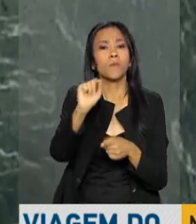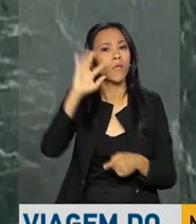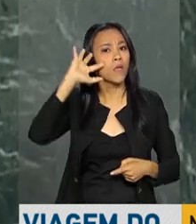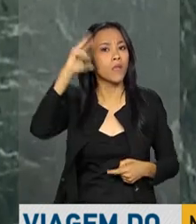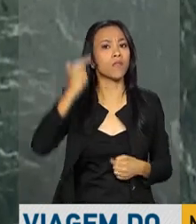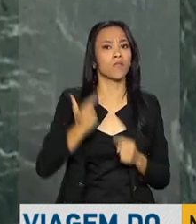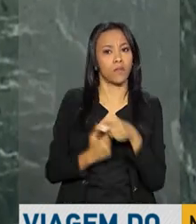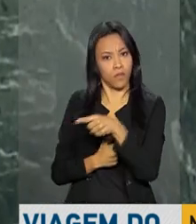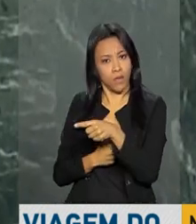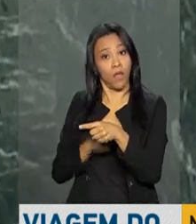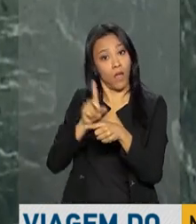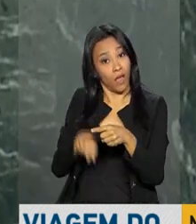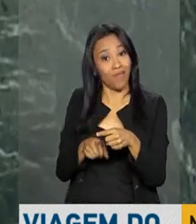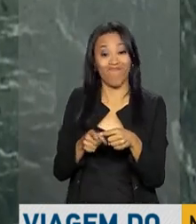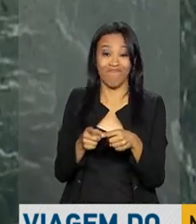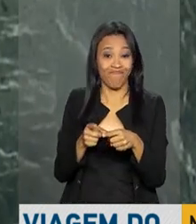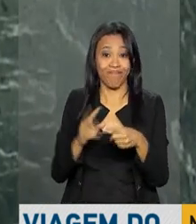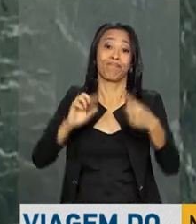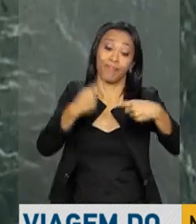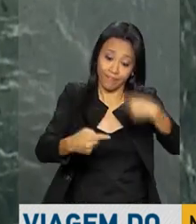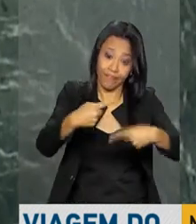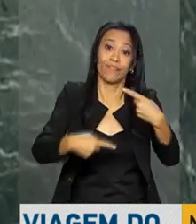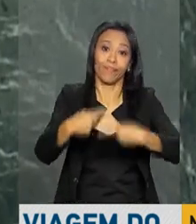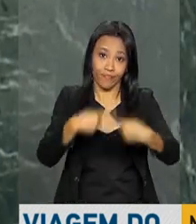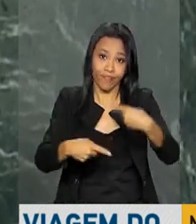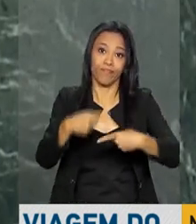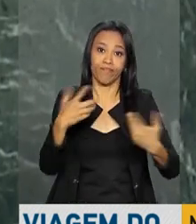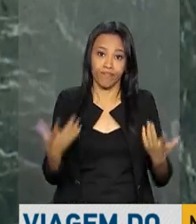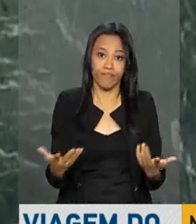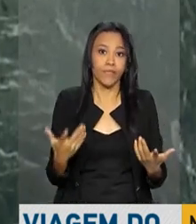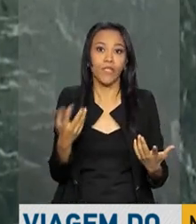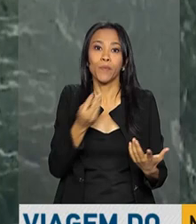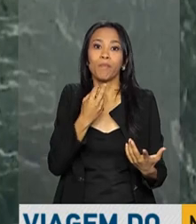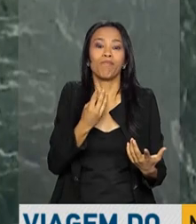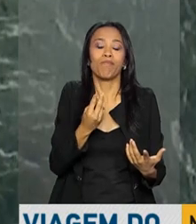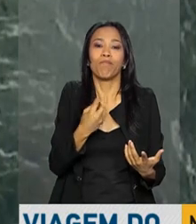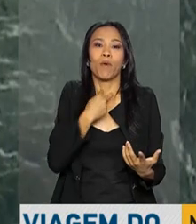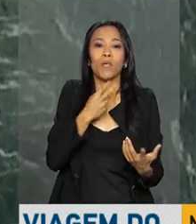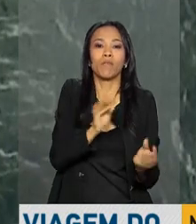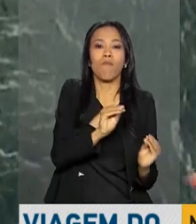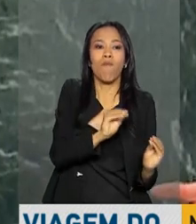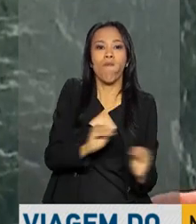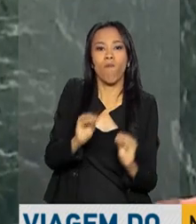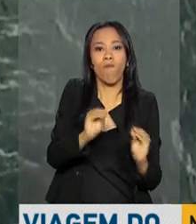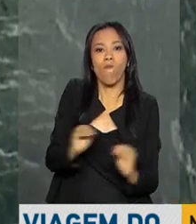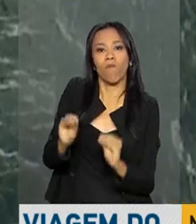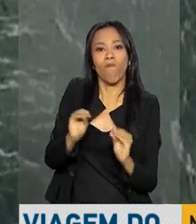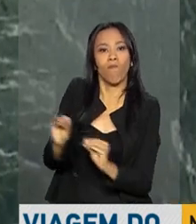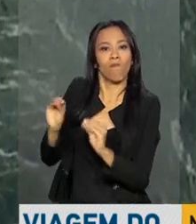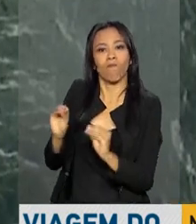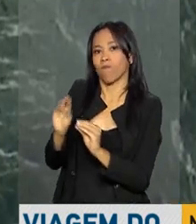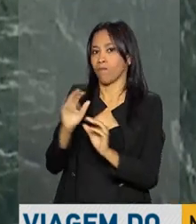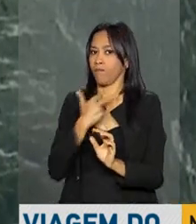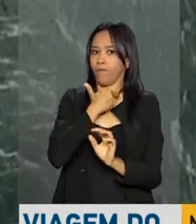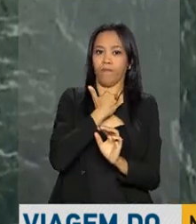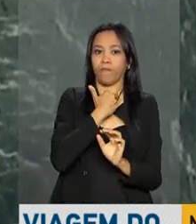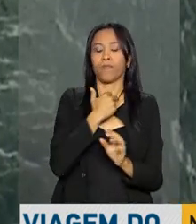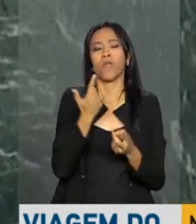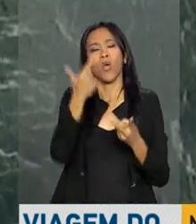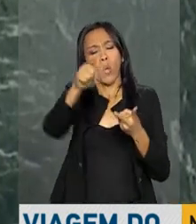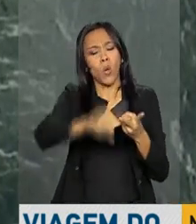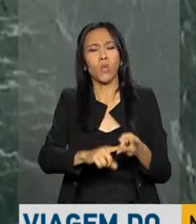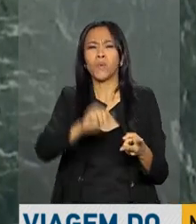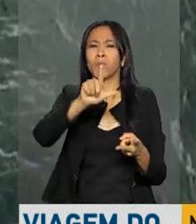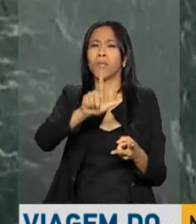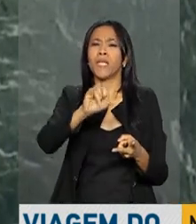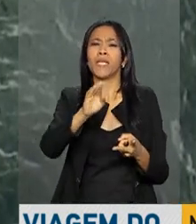é essencialmente política e já não pode ser postergada. Também no Afeganistão, na Líbia, no Iêmen,